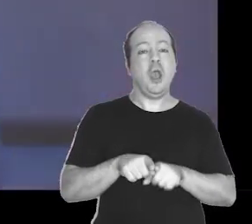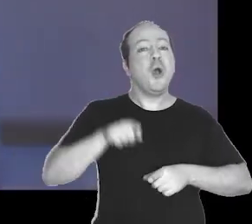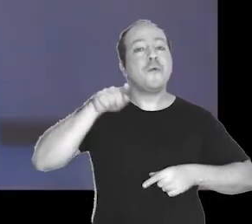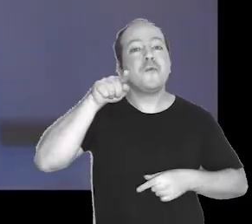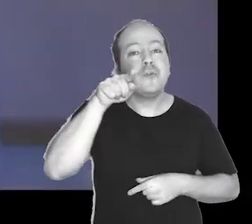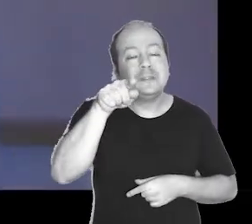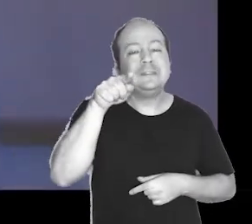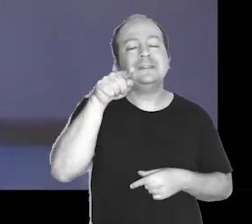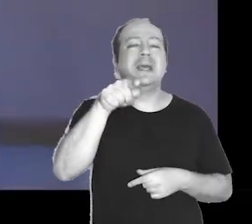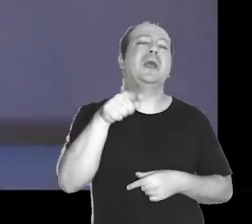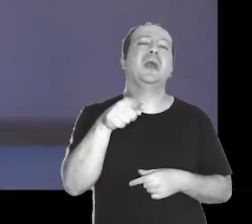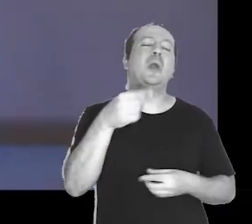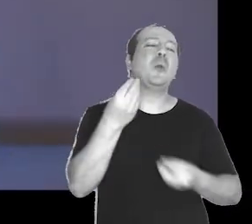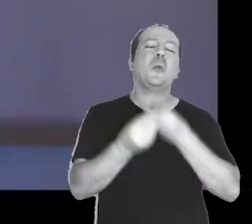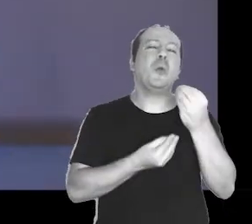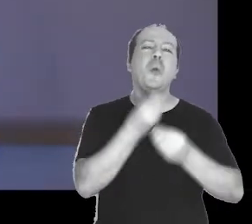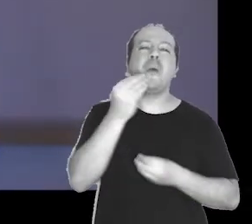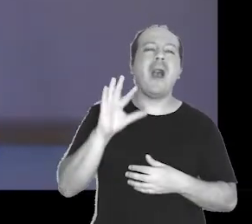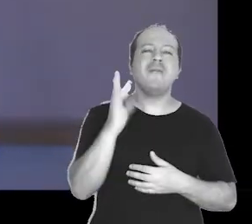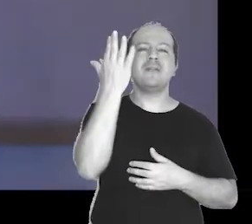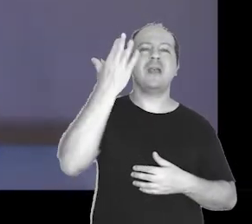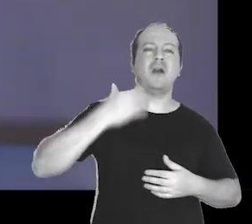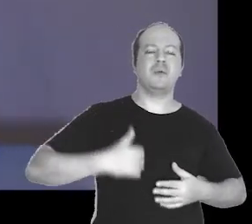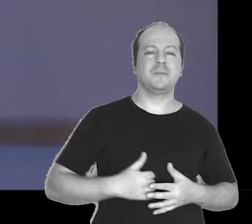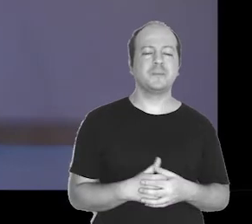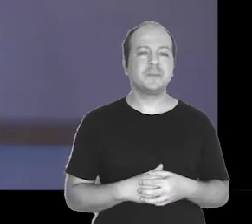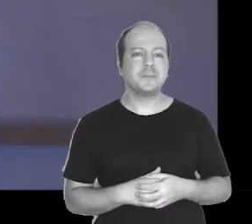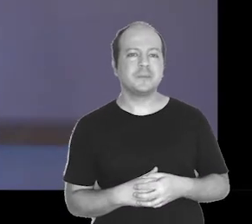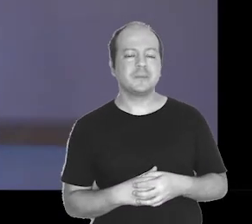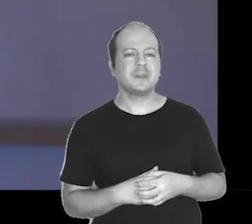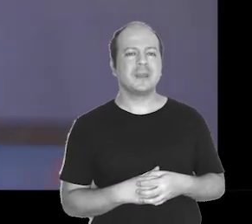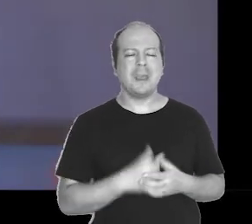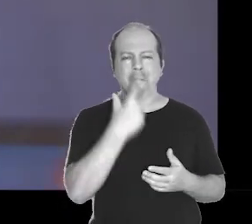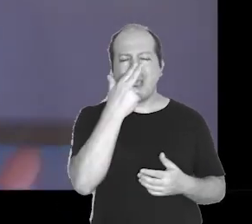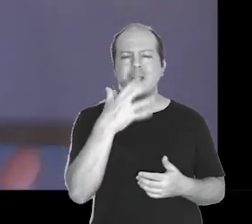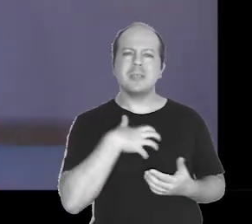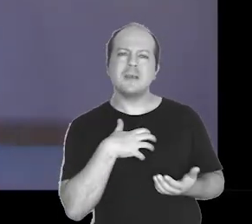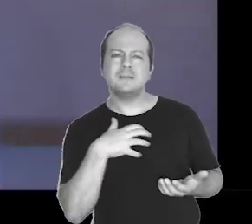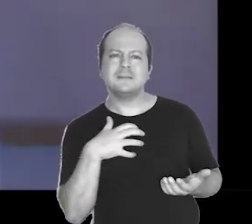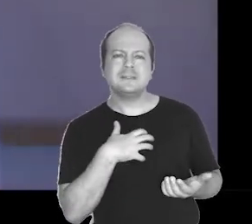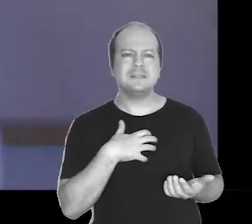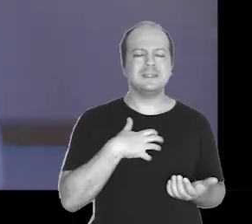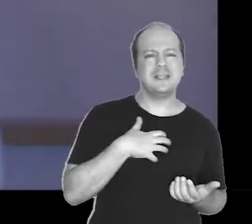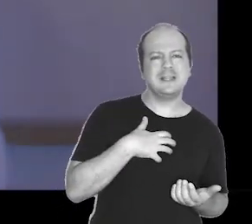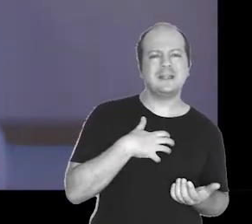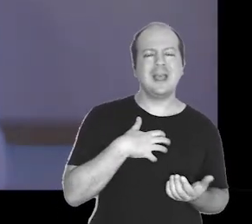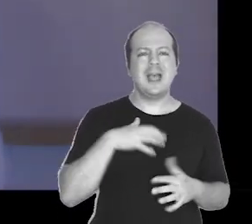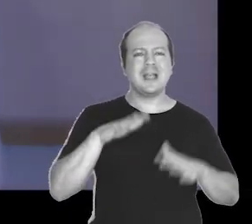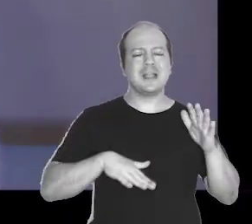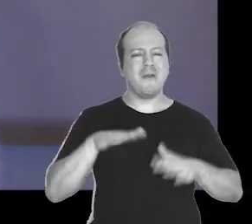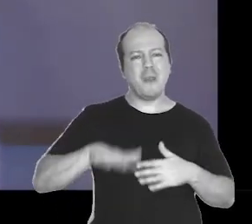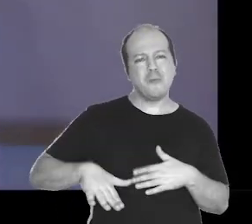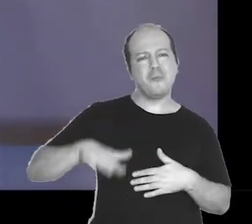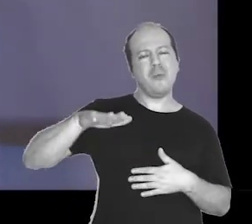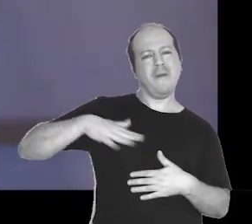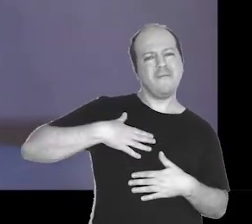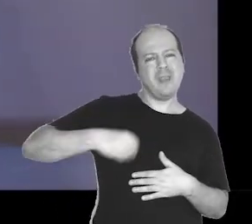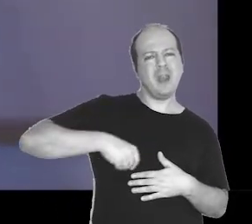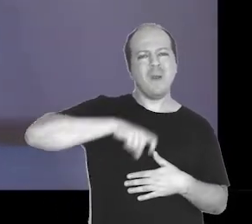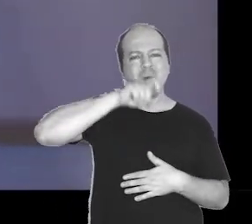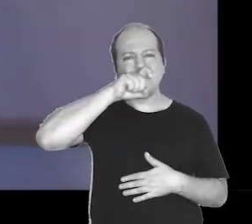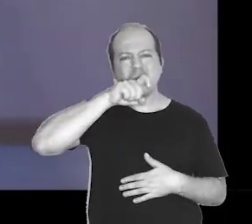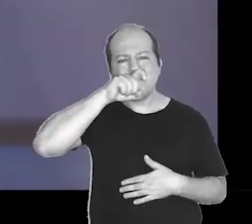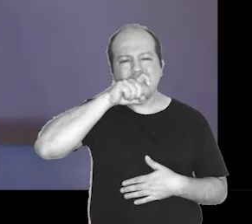Você próprio, afinal, deve ter se sentido uma cria de abutre, um filhote de